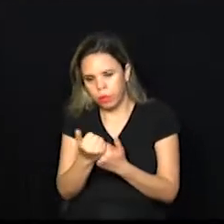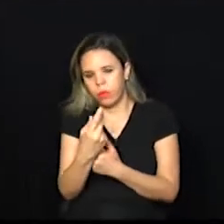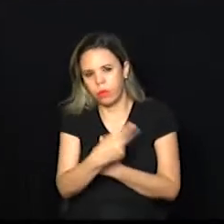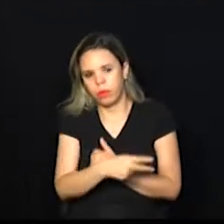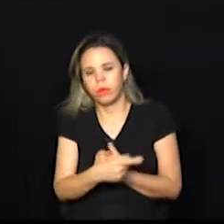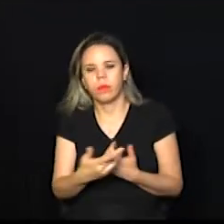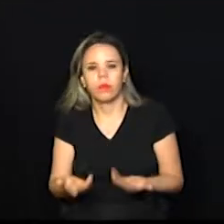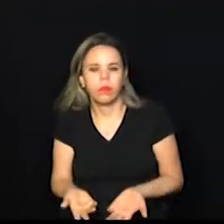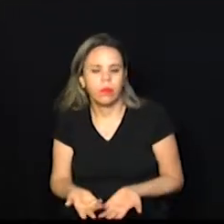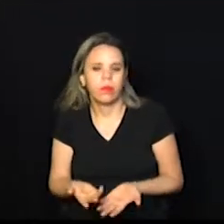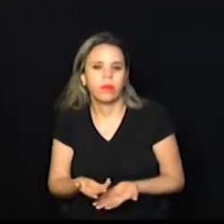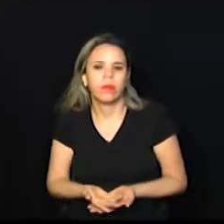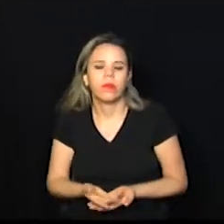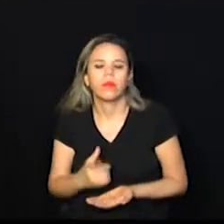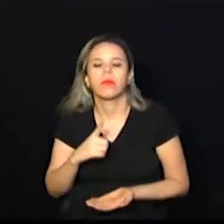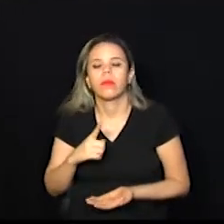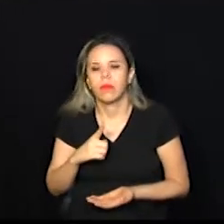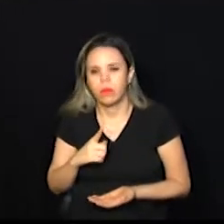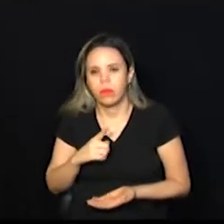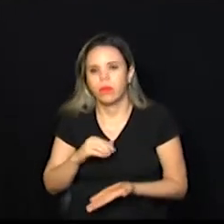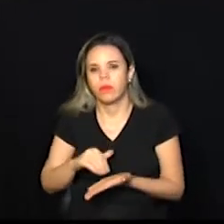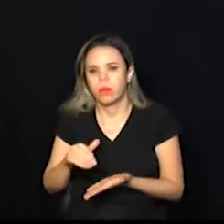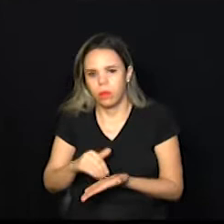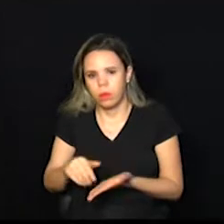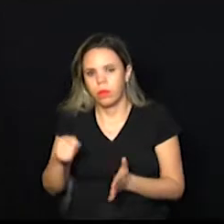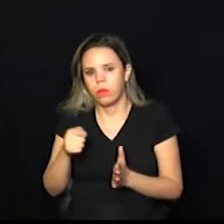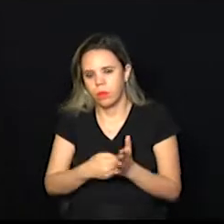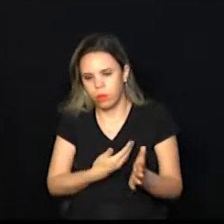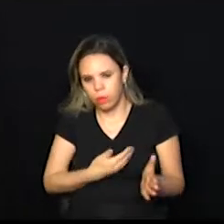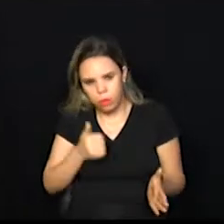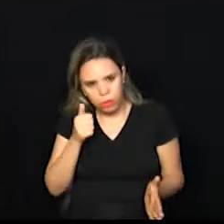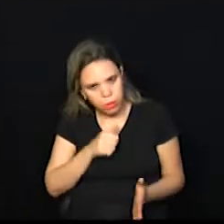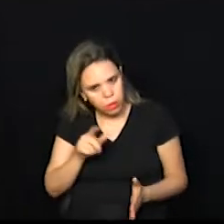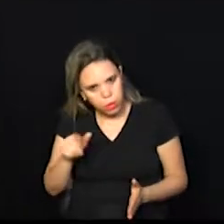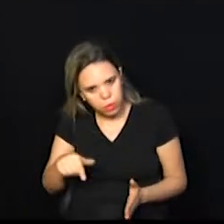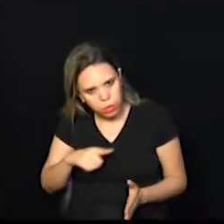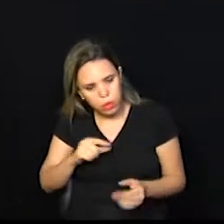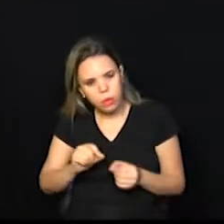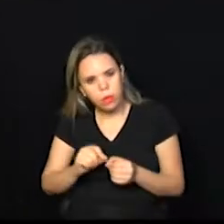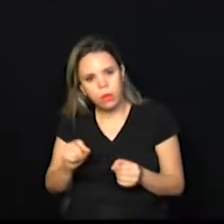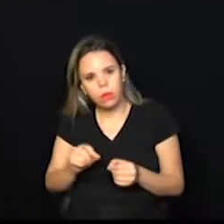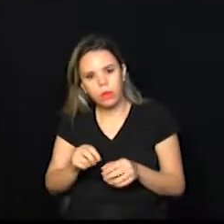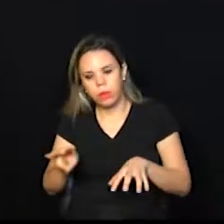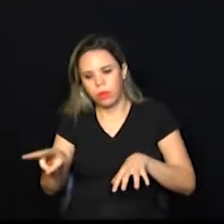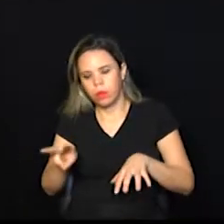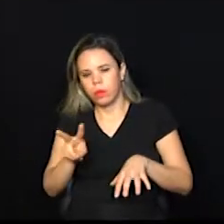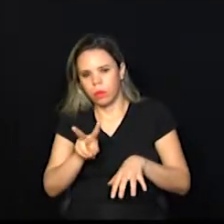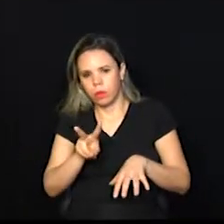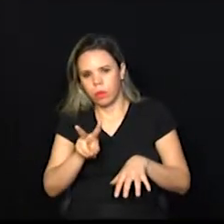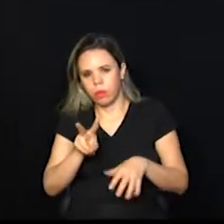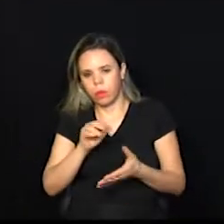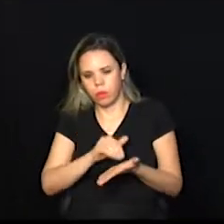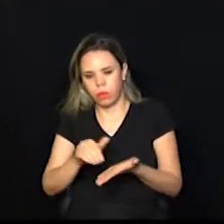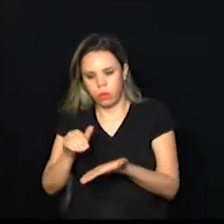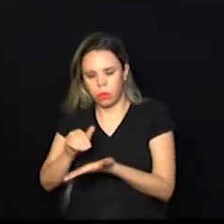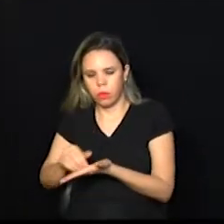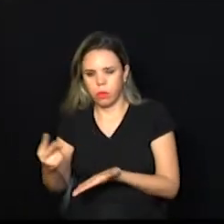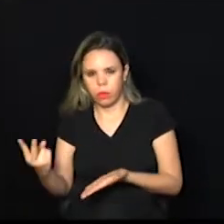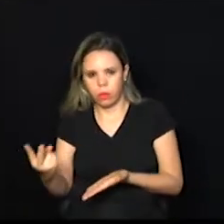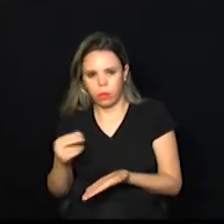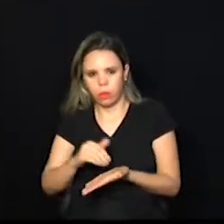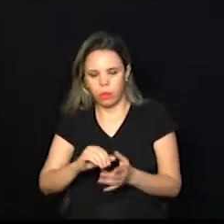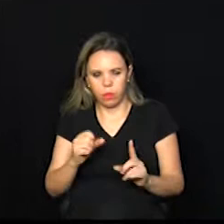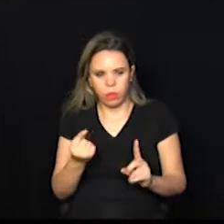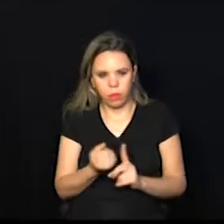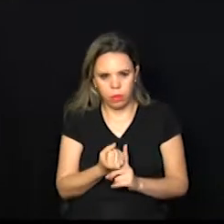ela, mas a Coordenadoria de Políticas Públicas para as Mulheres ela está inserida nos 2 departamentos, dentro da Secretaria de